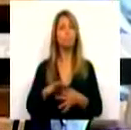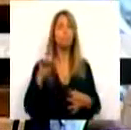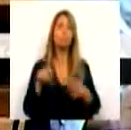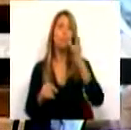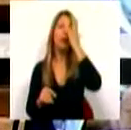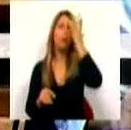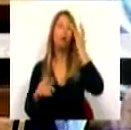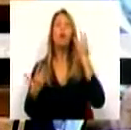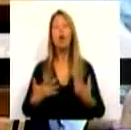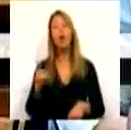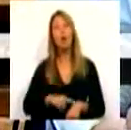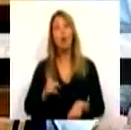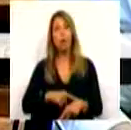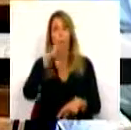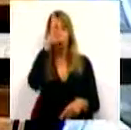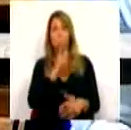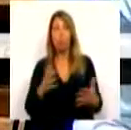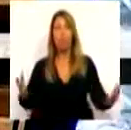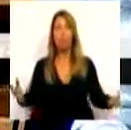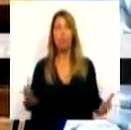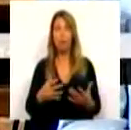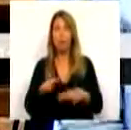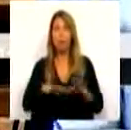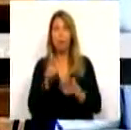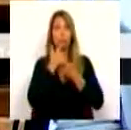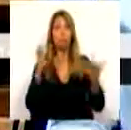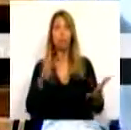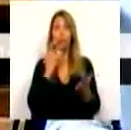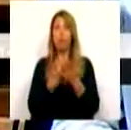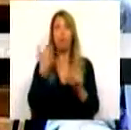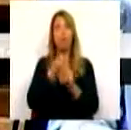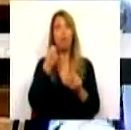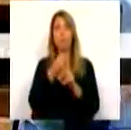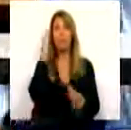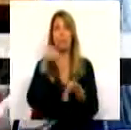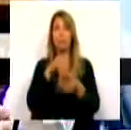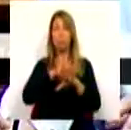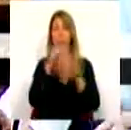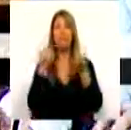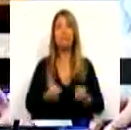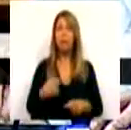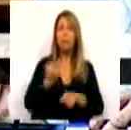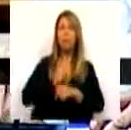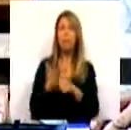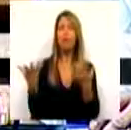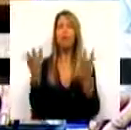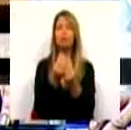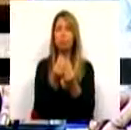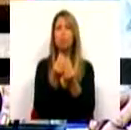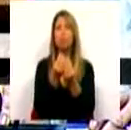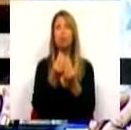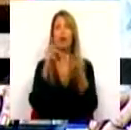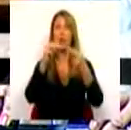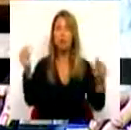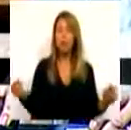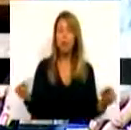um momento onde o Governo tudo tem feito para combater os efeitos da seca, trabalhando muito perto com as autarquias e